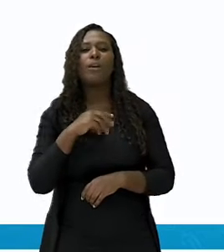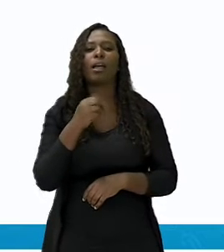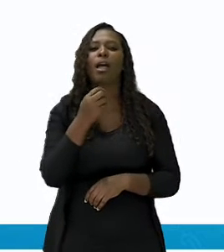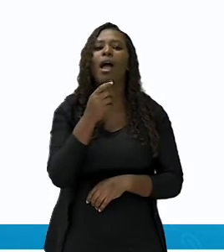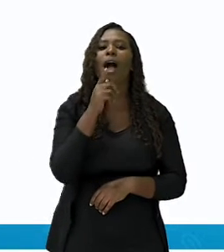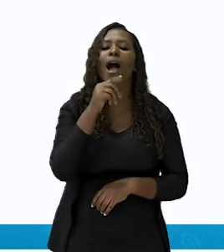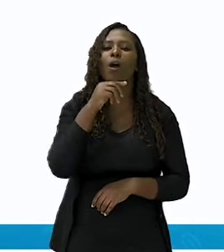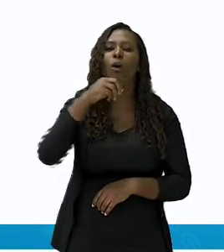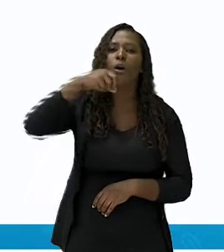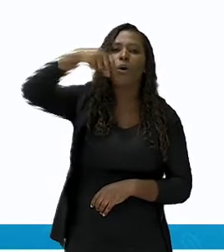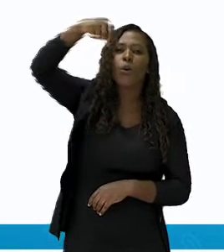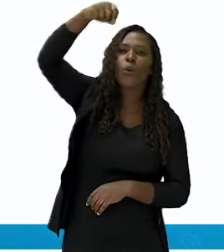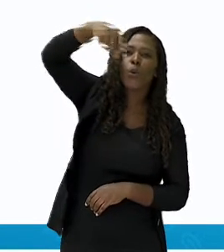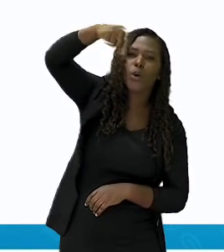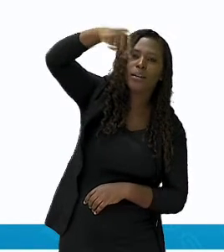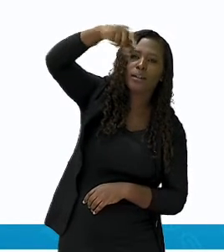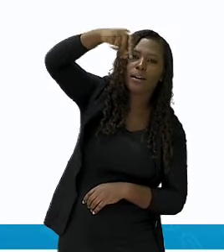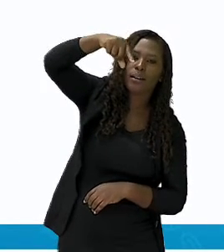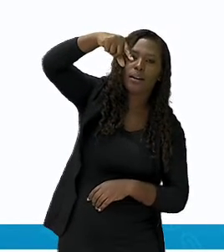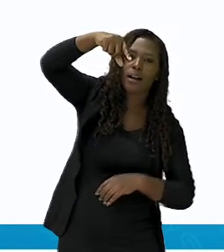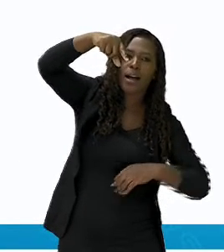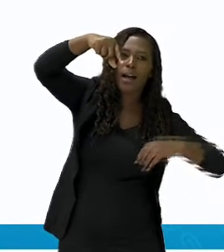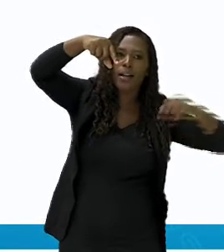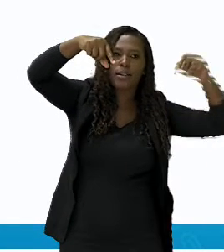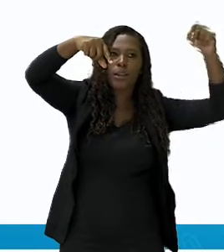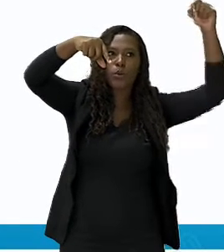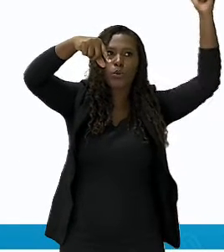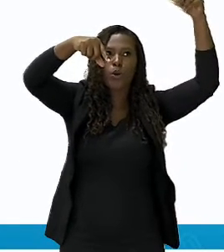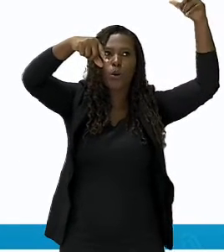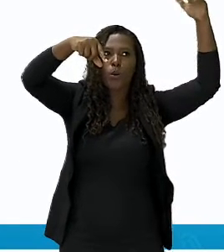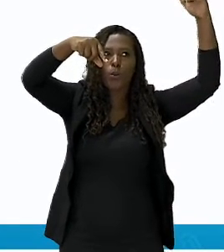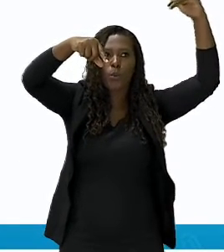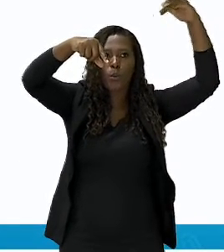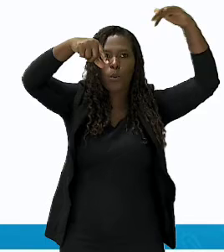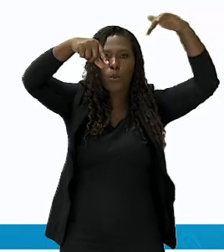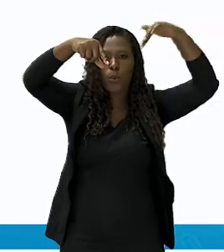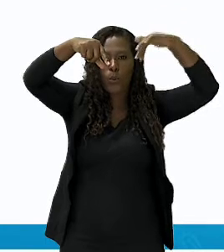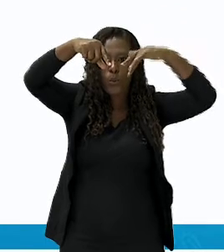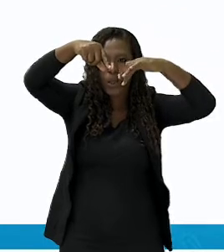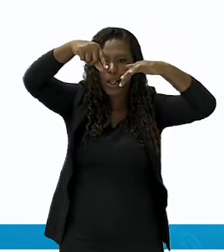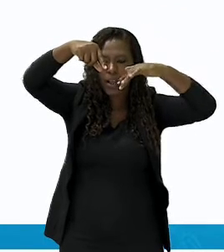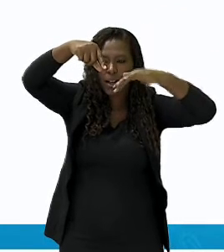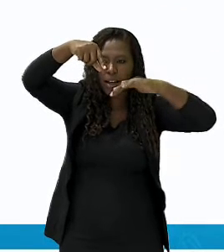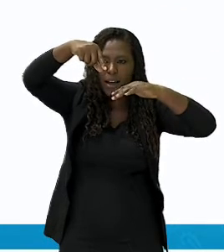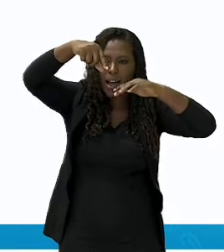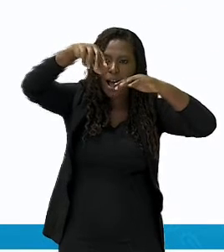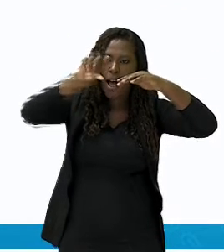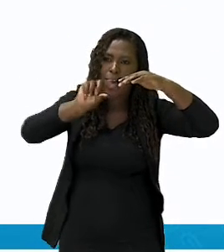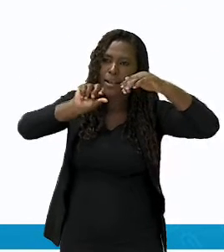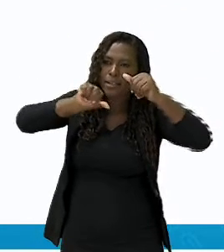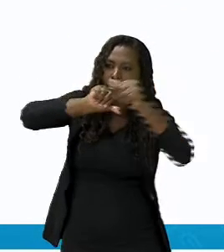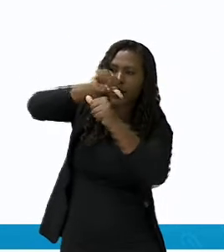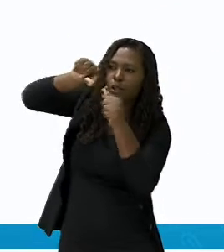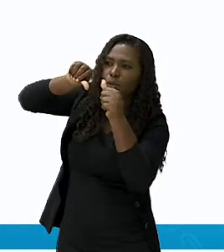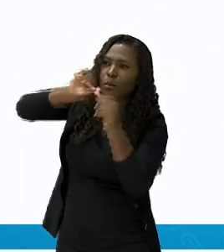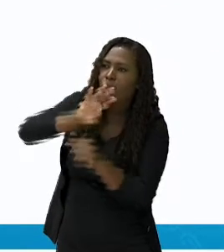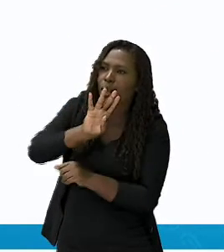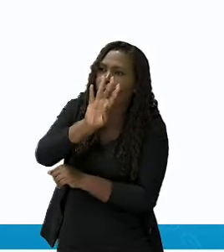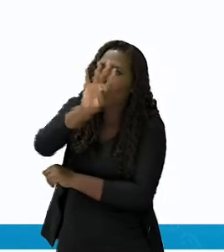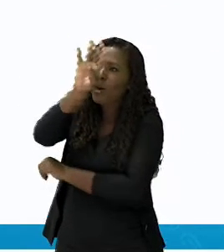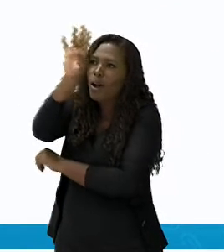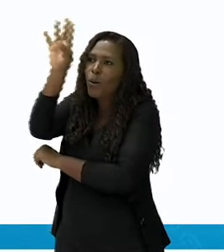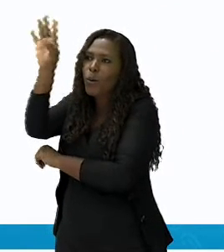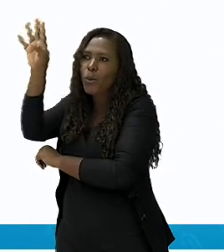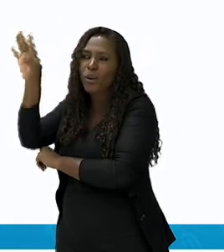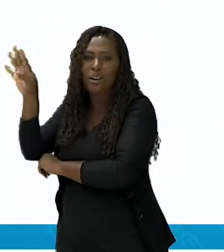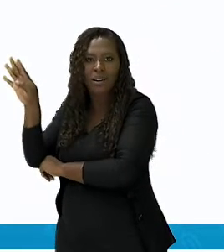água, o que elas fazem? Elas dividem as 7 cores. Aí que se forma o arco-íris no céu. Não